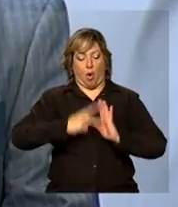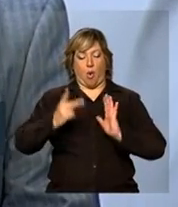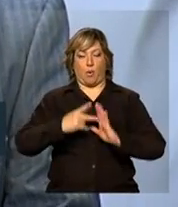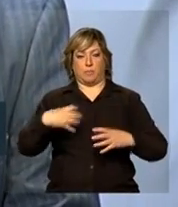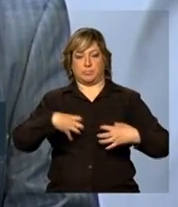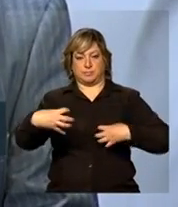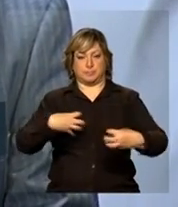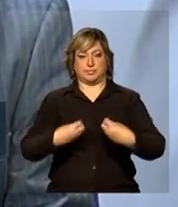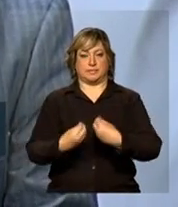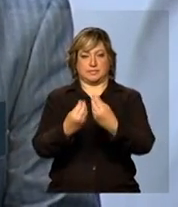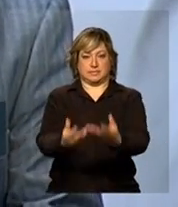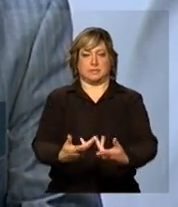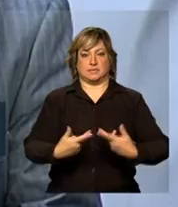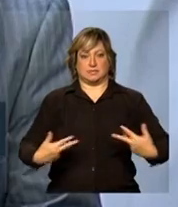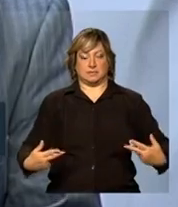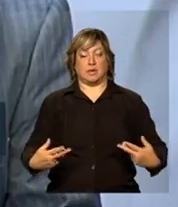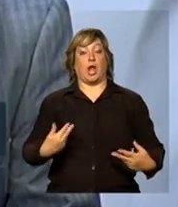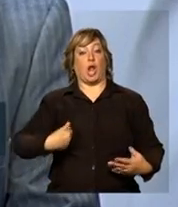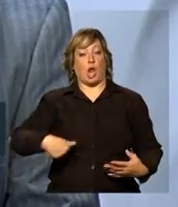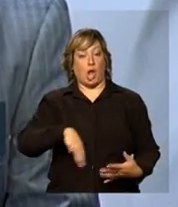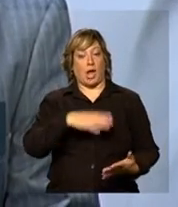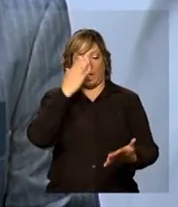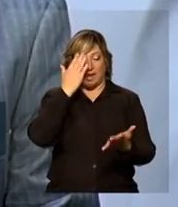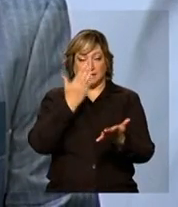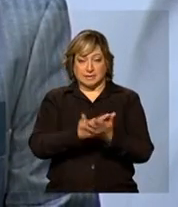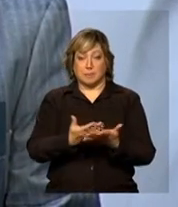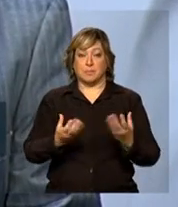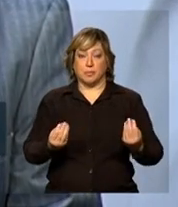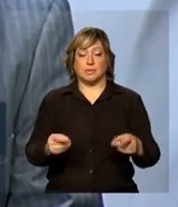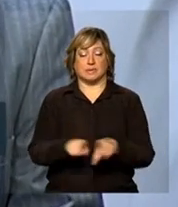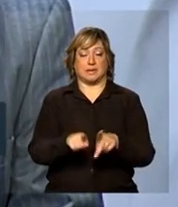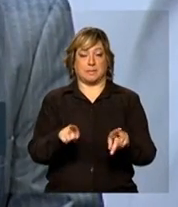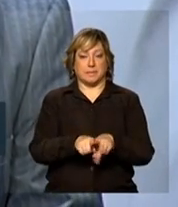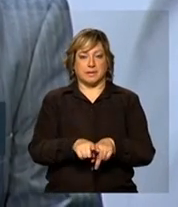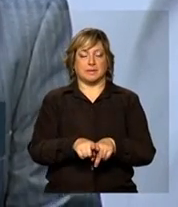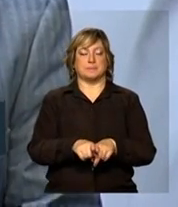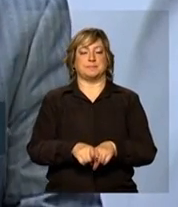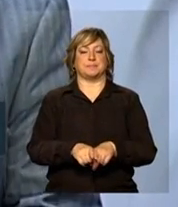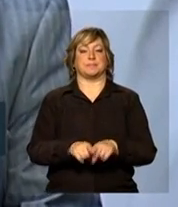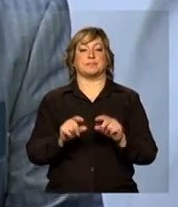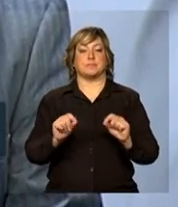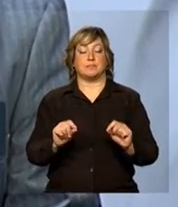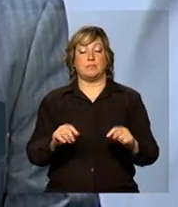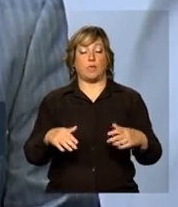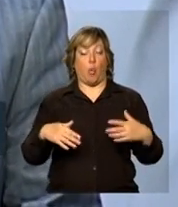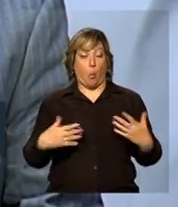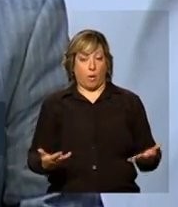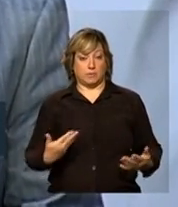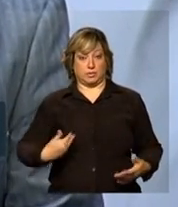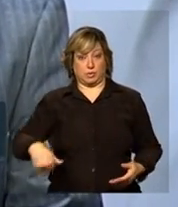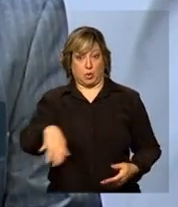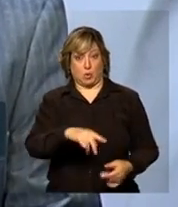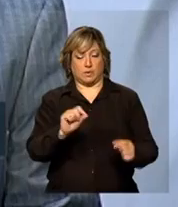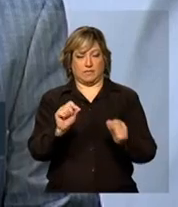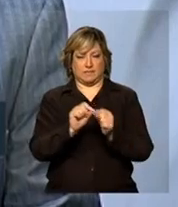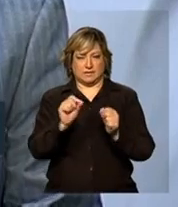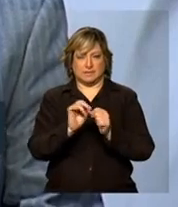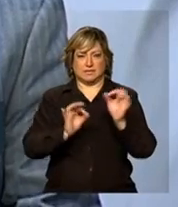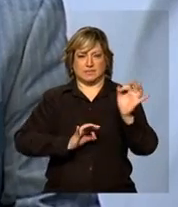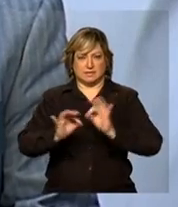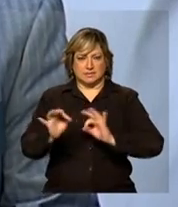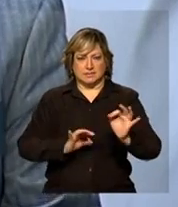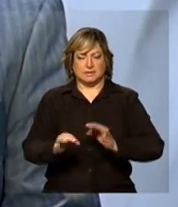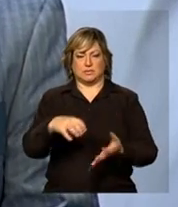só isso. Nós acreditamos muito que na medida que você estrutura equipes de